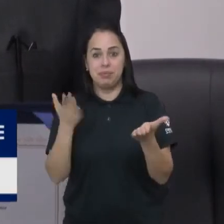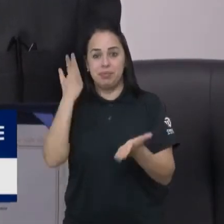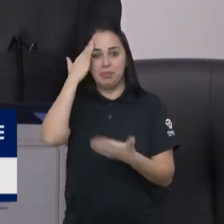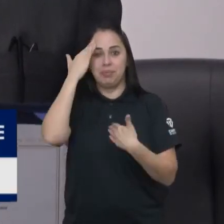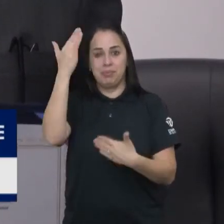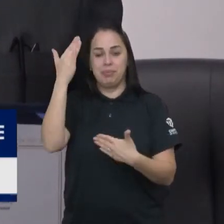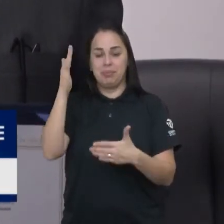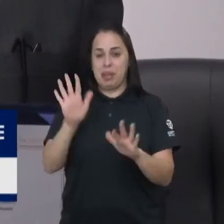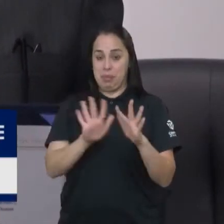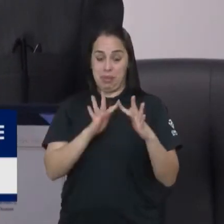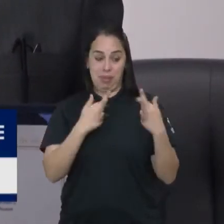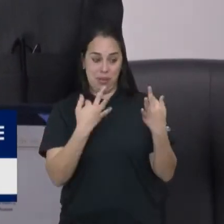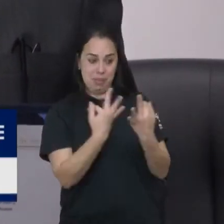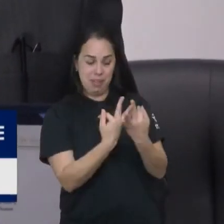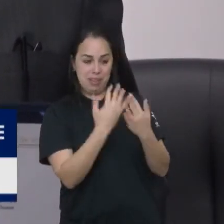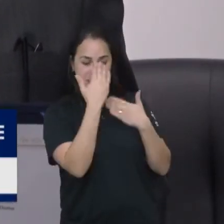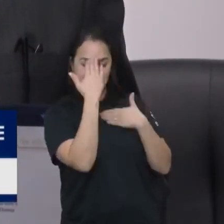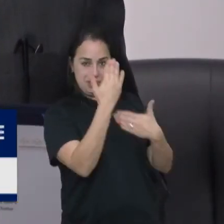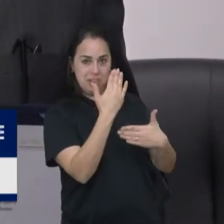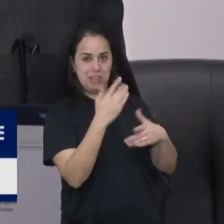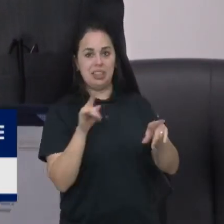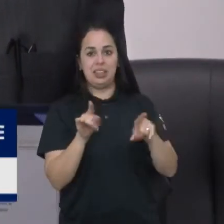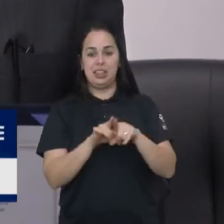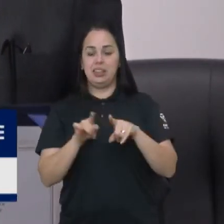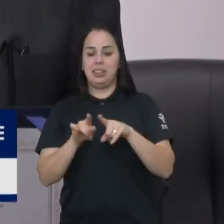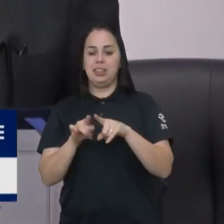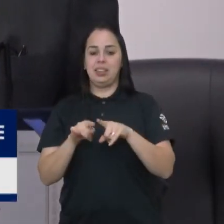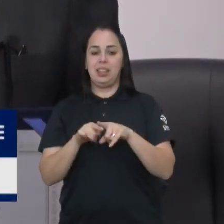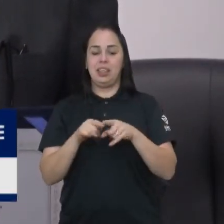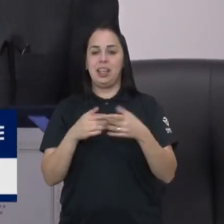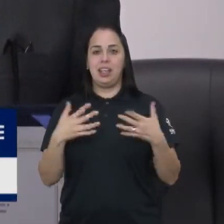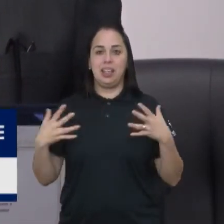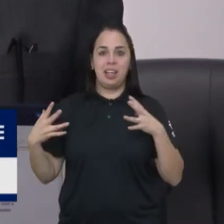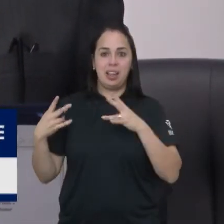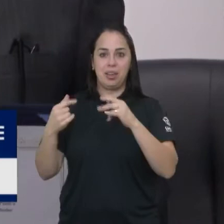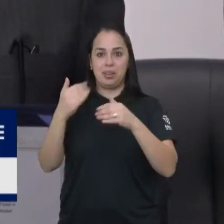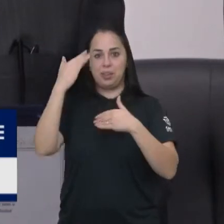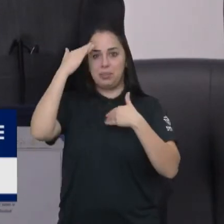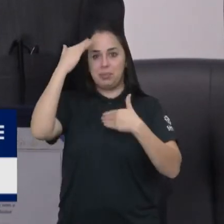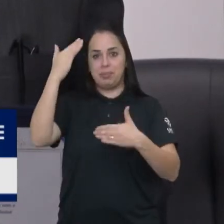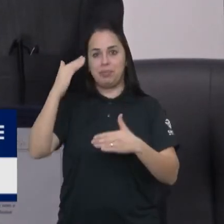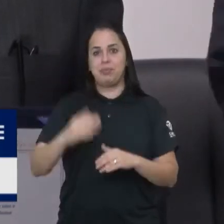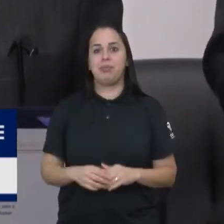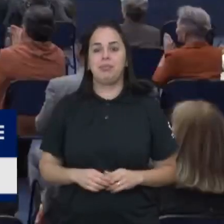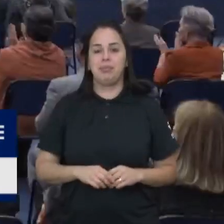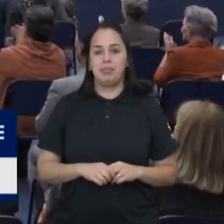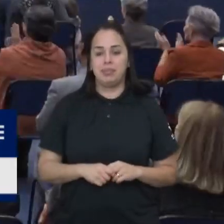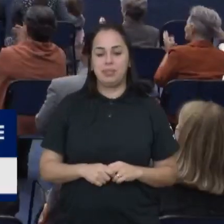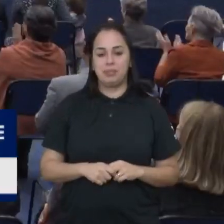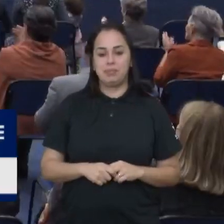minha família, aos queridos aqui da mesa. Muitíssimo obrigada.